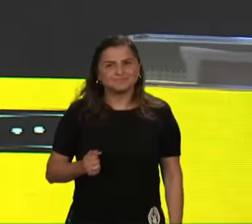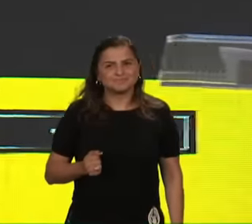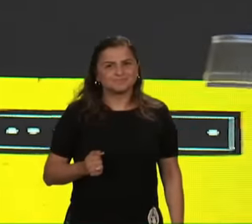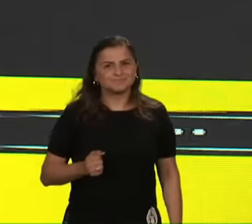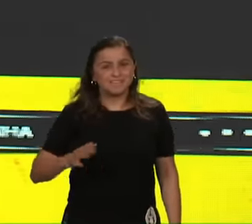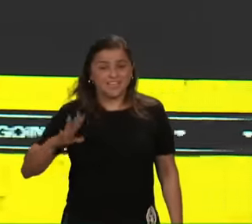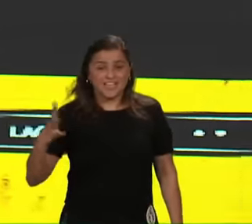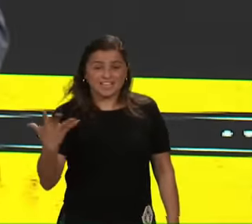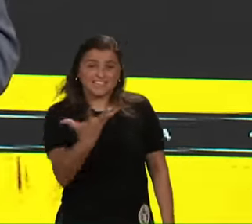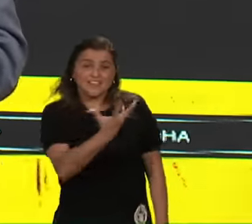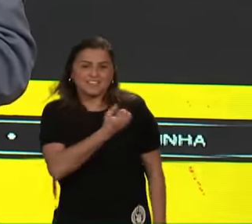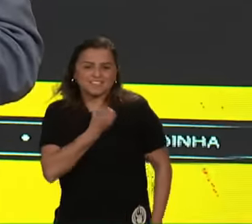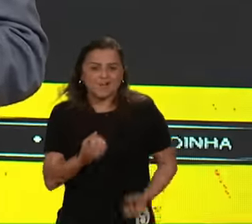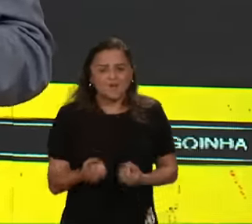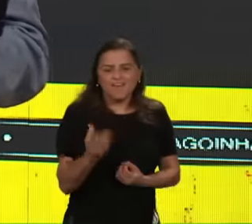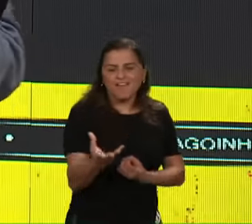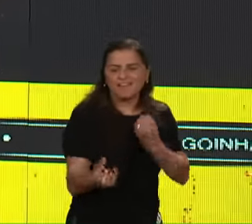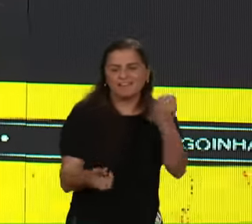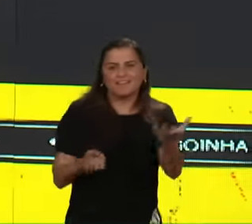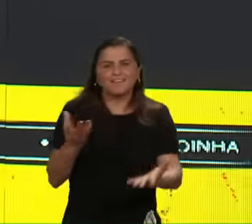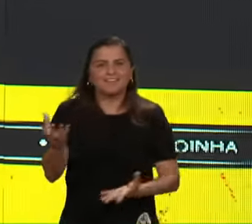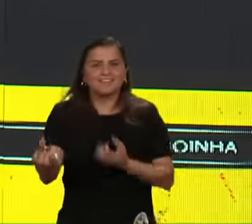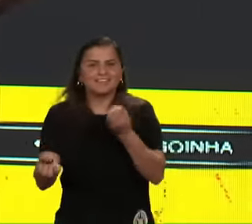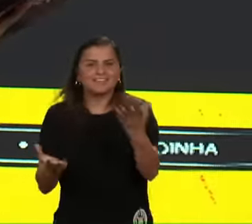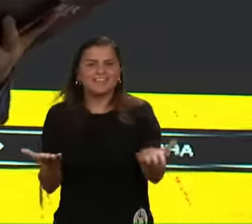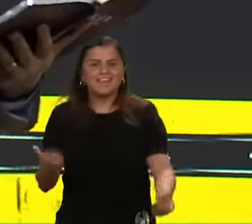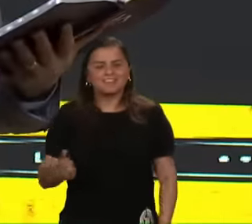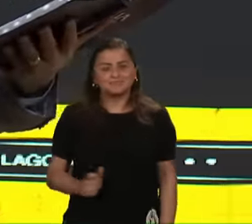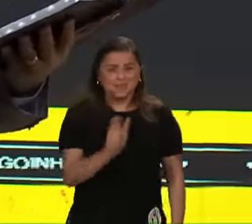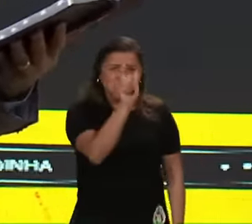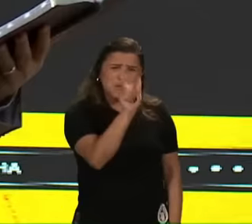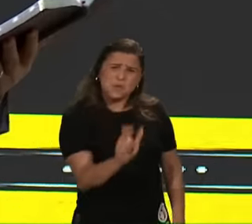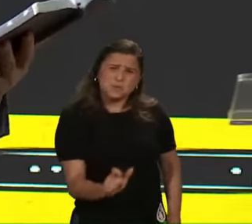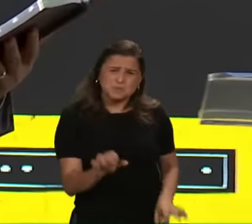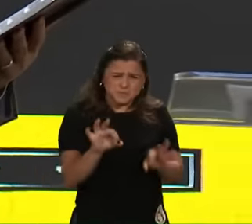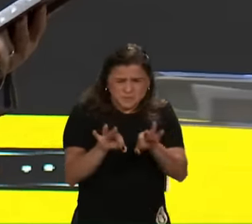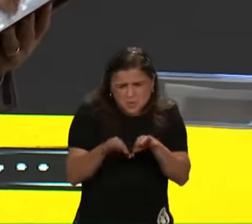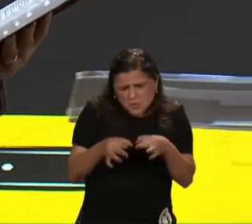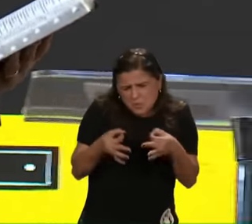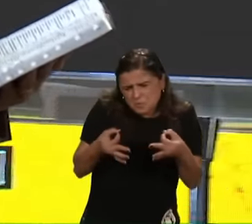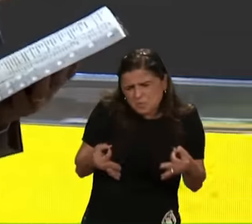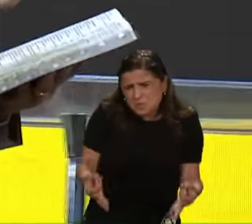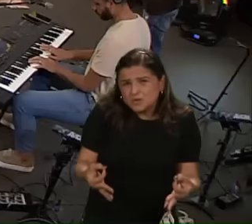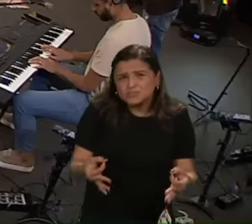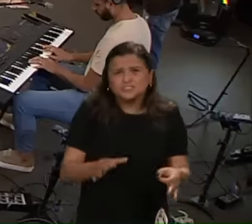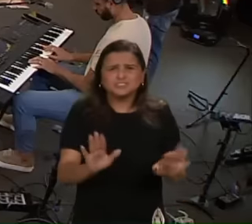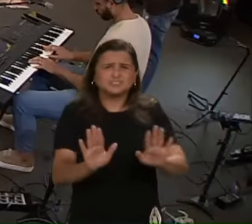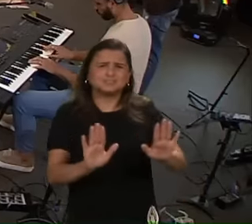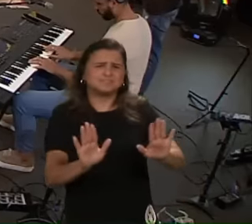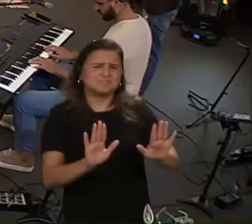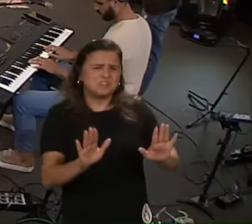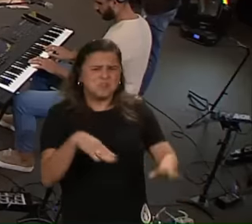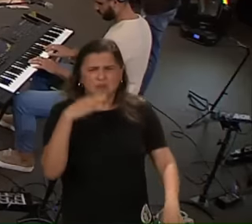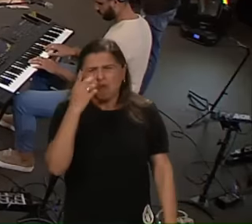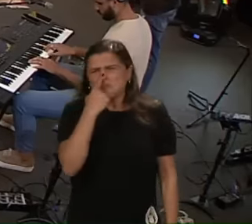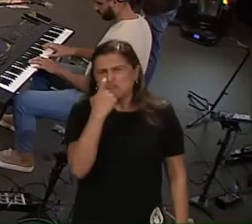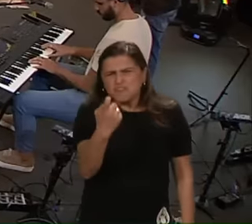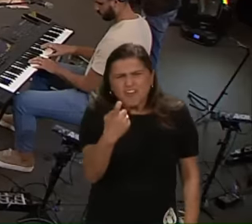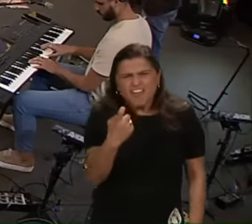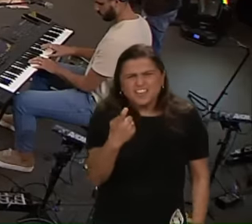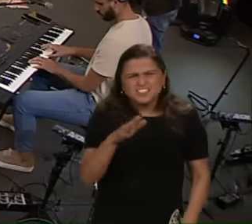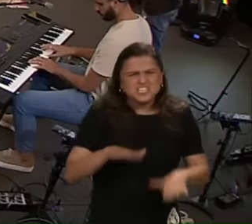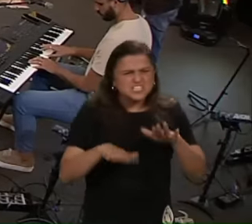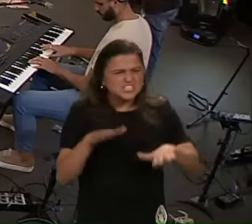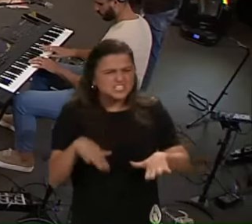adorna os humildes. Humilde não é pessoa que vive toda cheia caracolada, não, não, fedorenta, não.